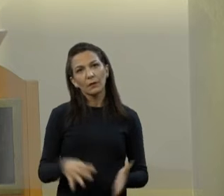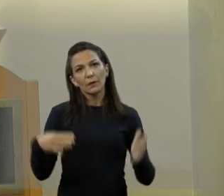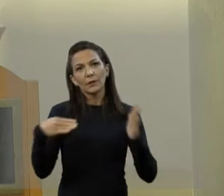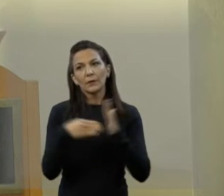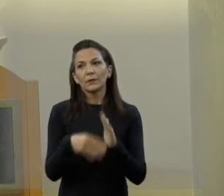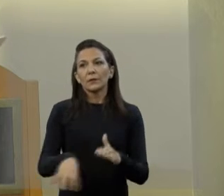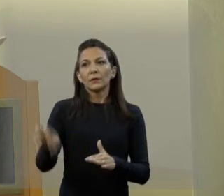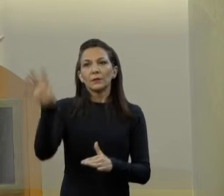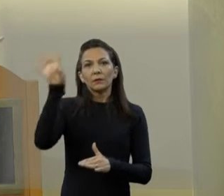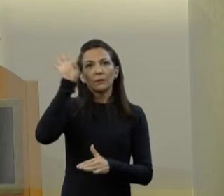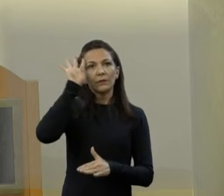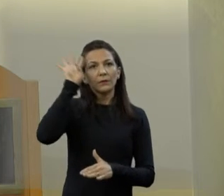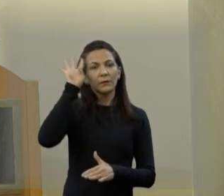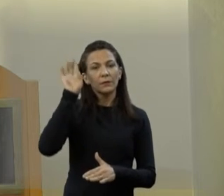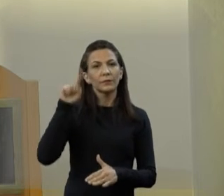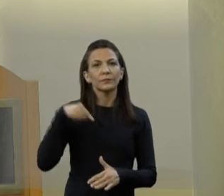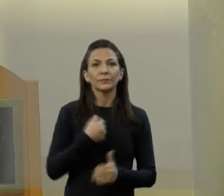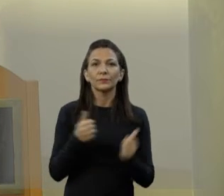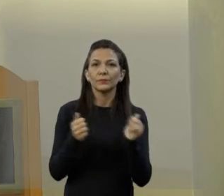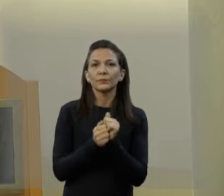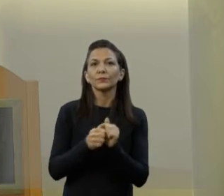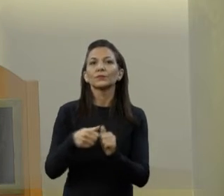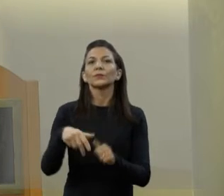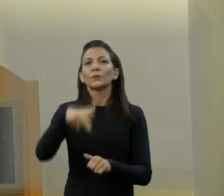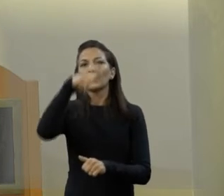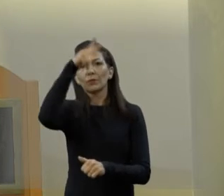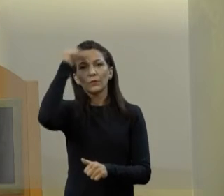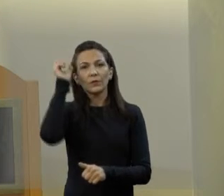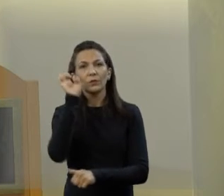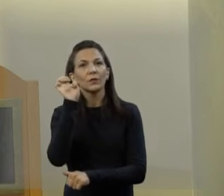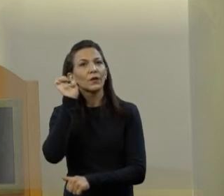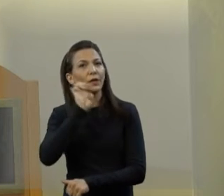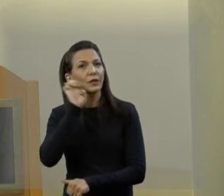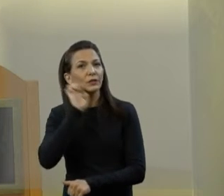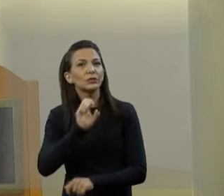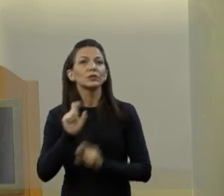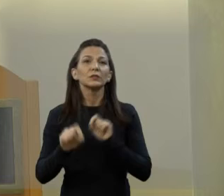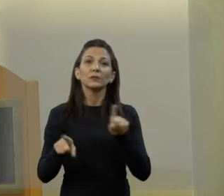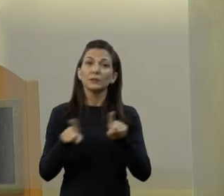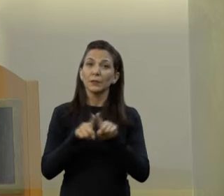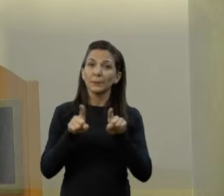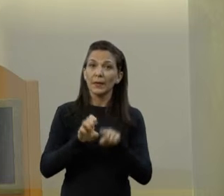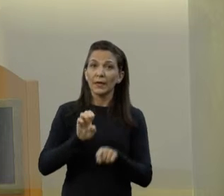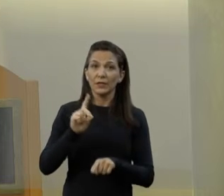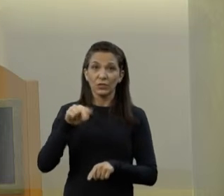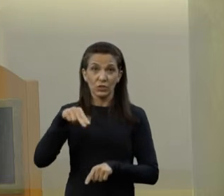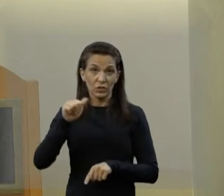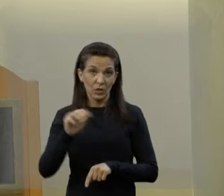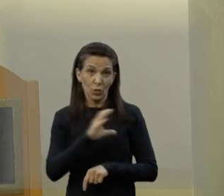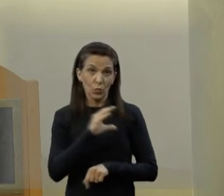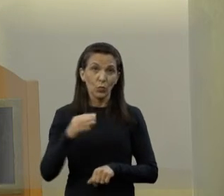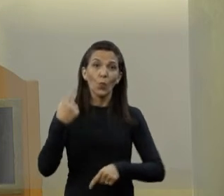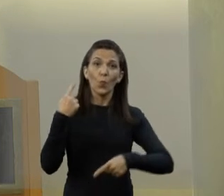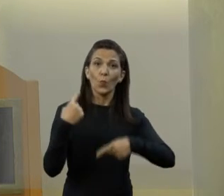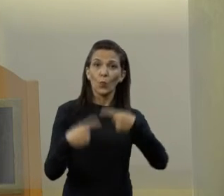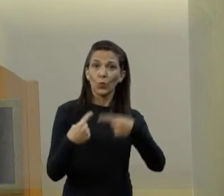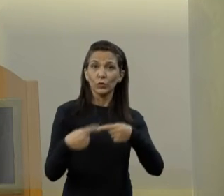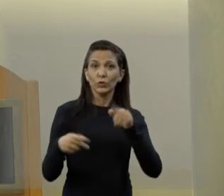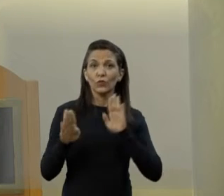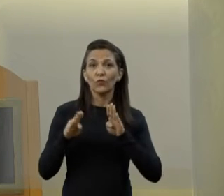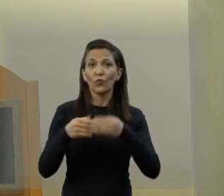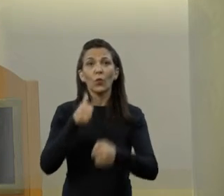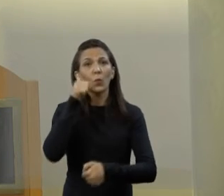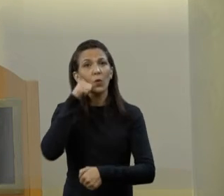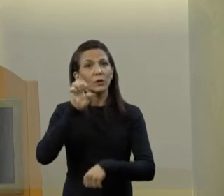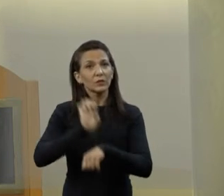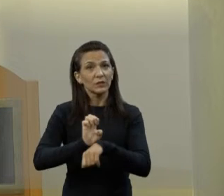quarta-feira eu estive com o nosso prefeito Edinho Silva e com Acredite cima Edna Martins coordenadora de políticas para as